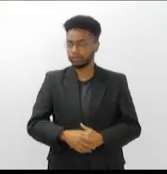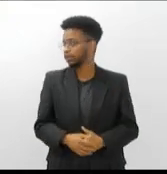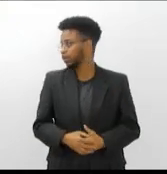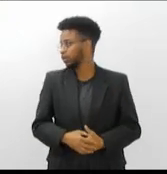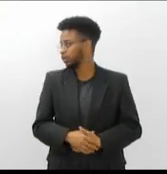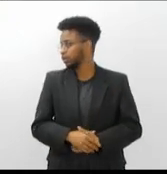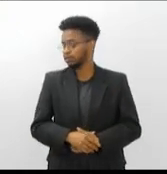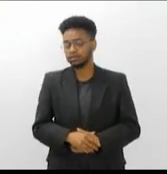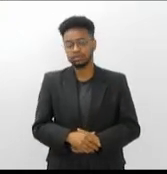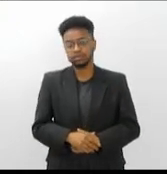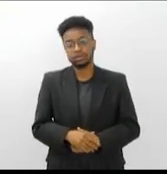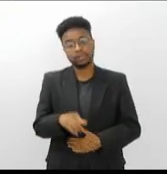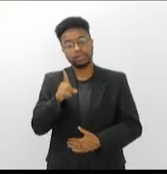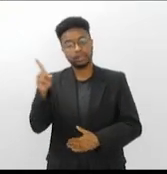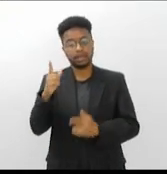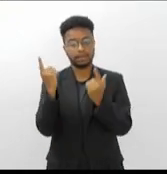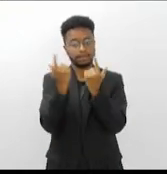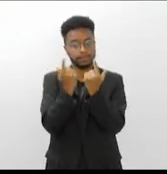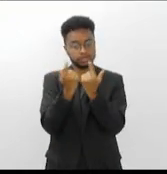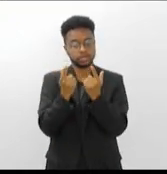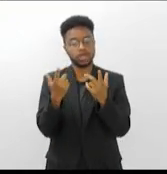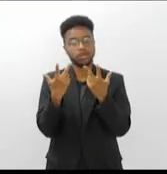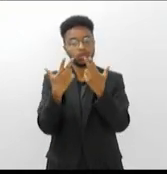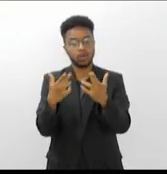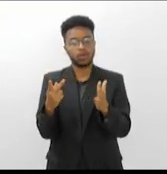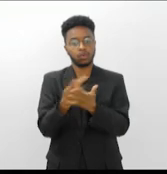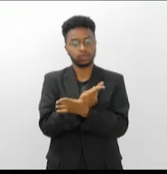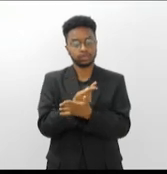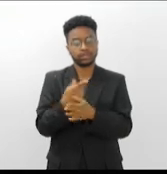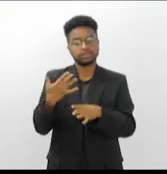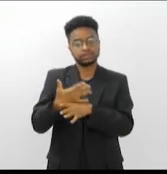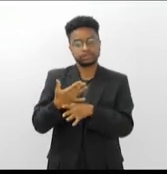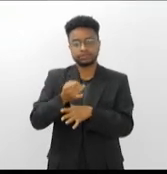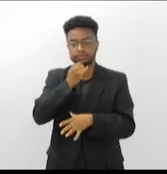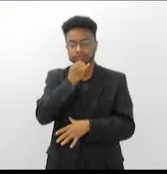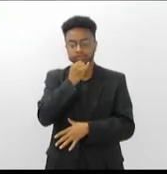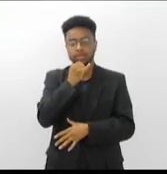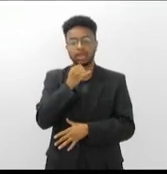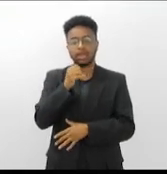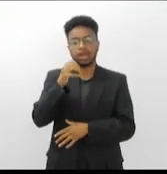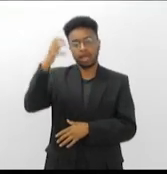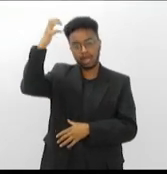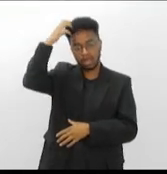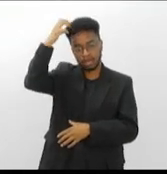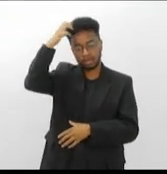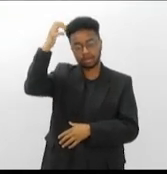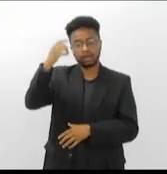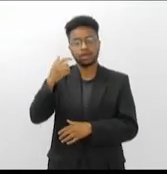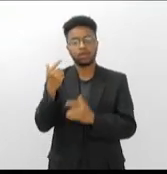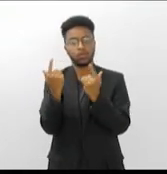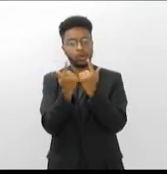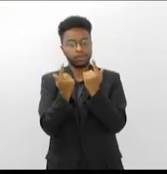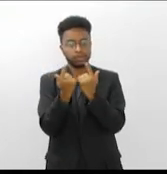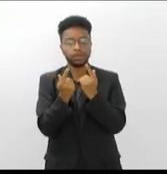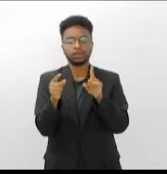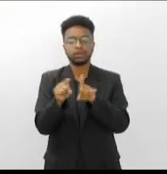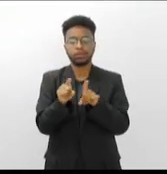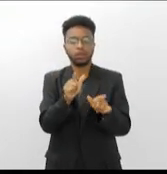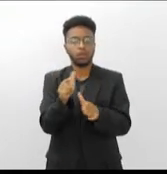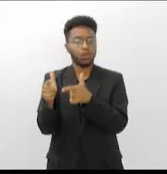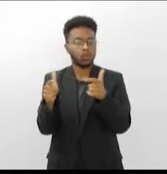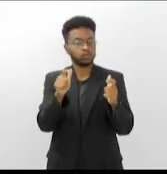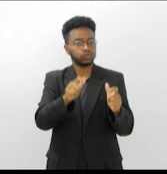em Magé, como acontece em municípios como Angra dos Reis, Guapimirim, em localidades de